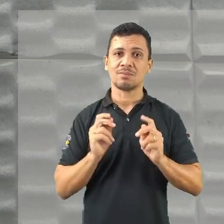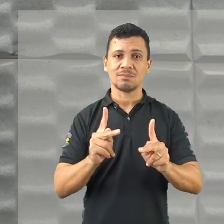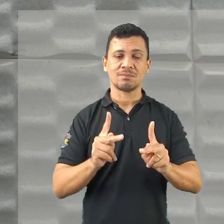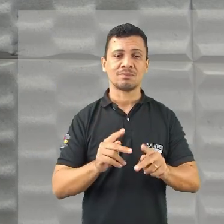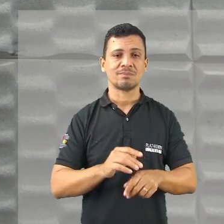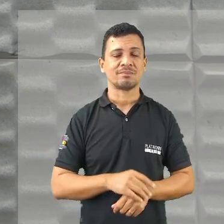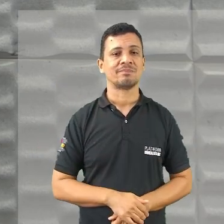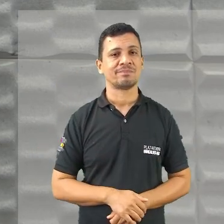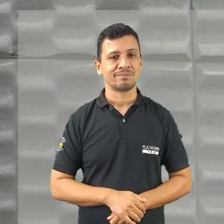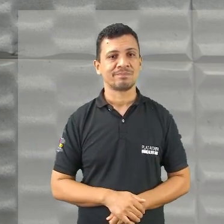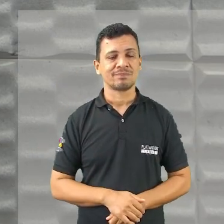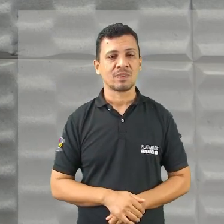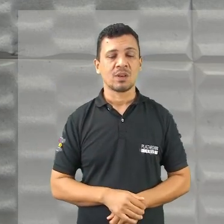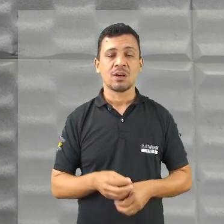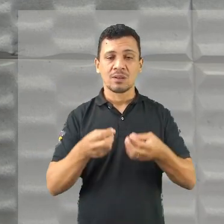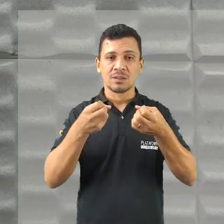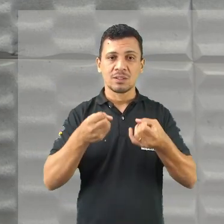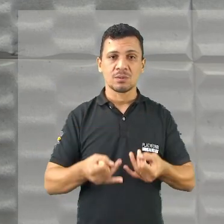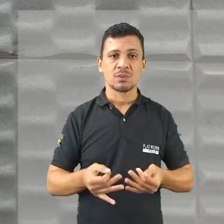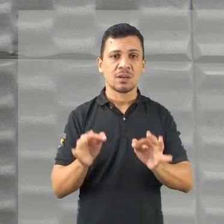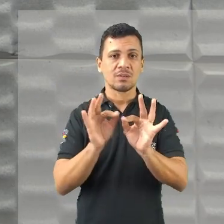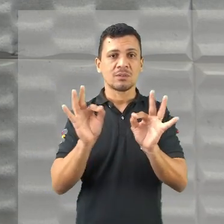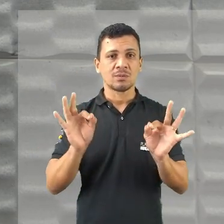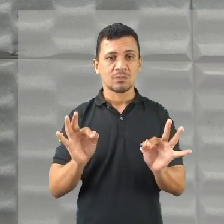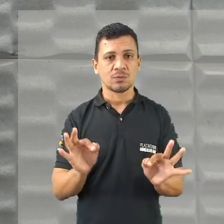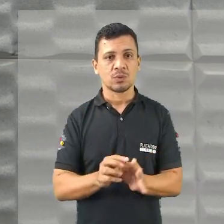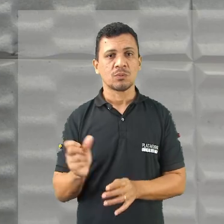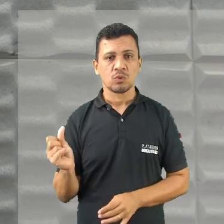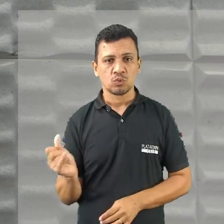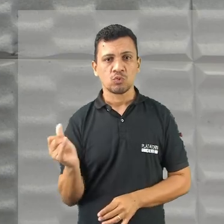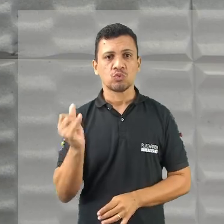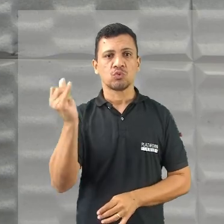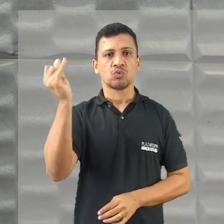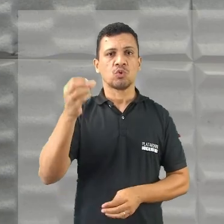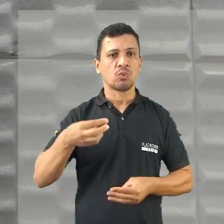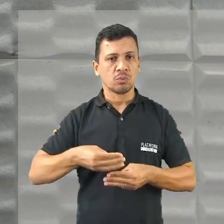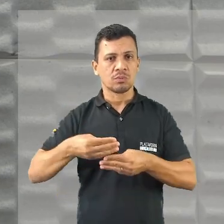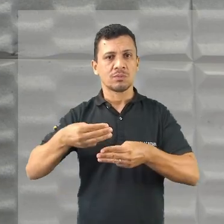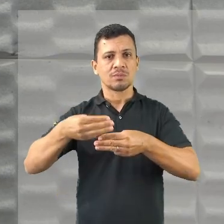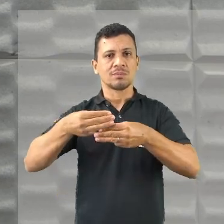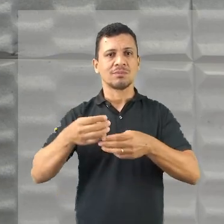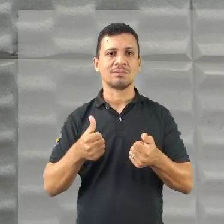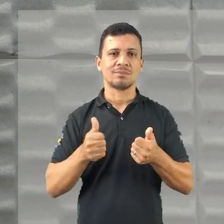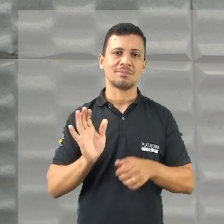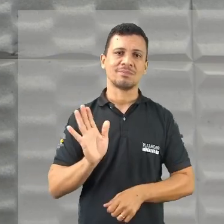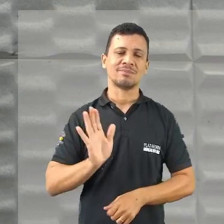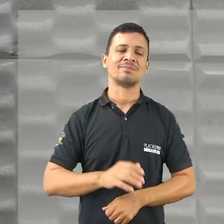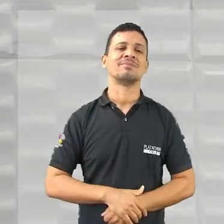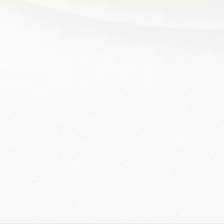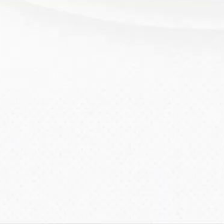galera? Então, hoje a gente trabalhou bem a fórmula do juro composto. Até a próxima.